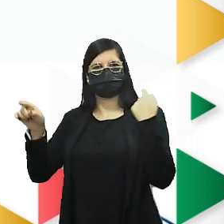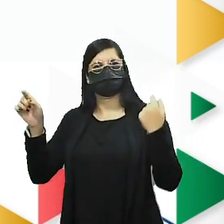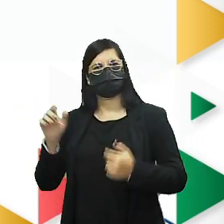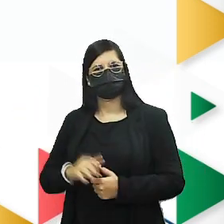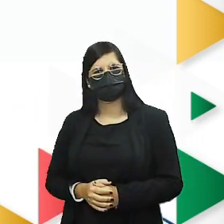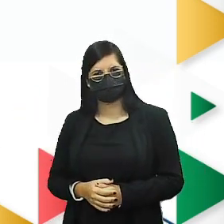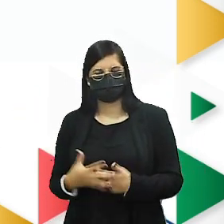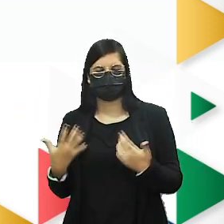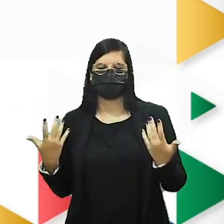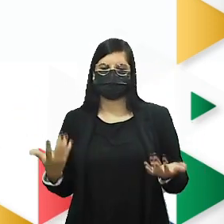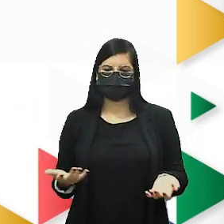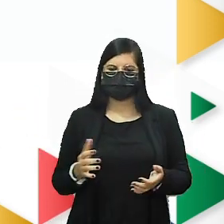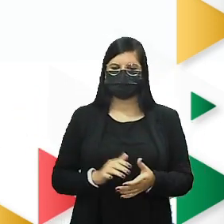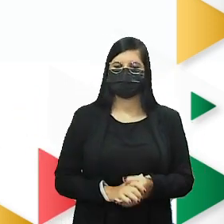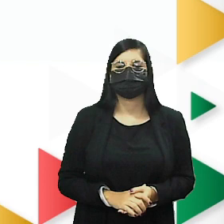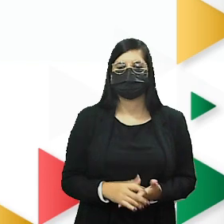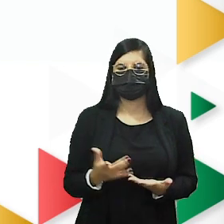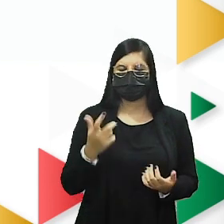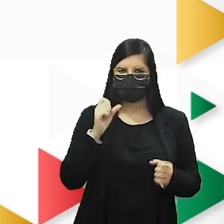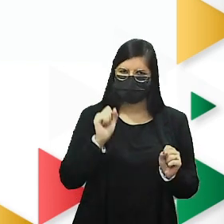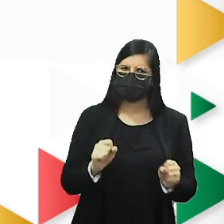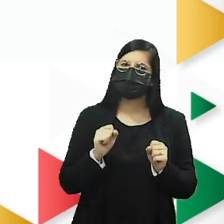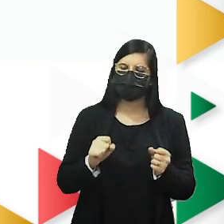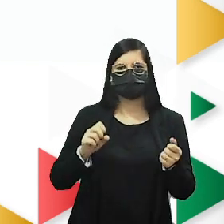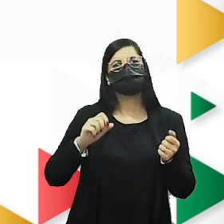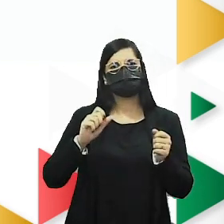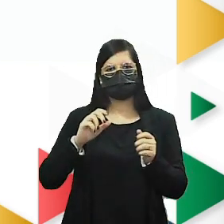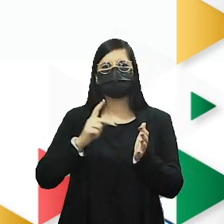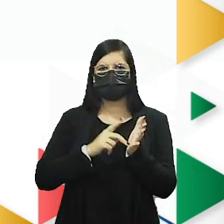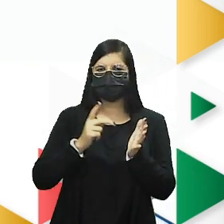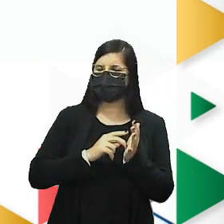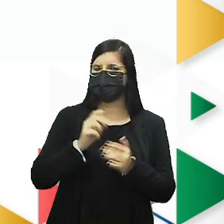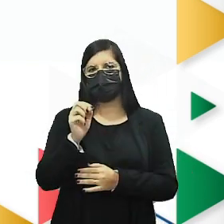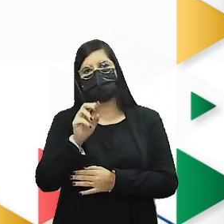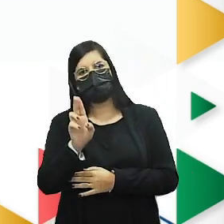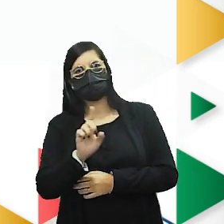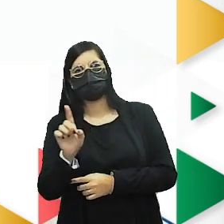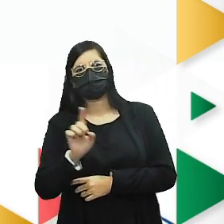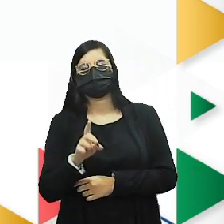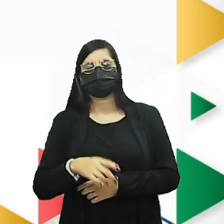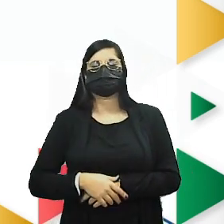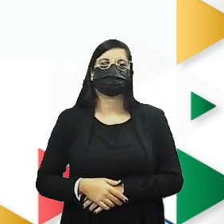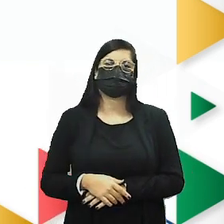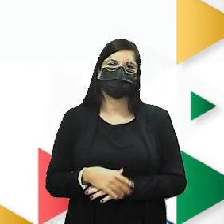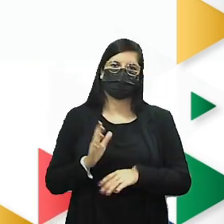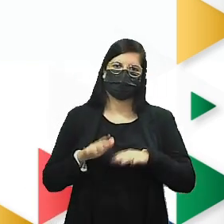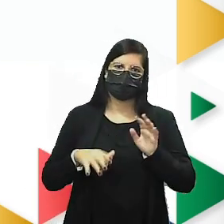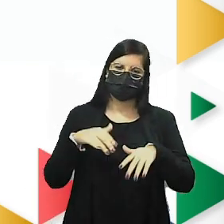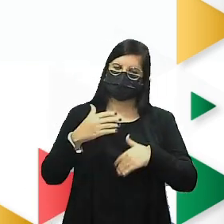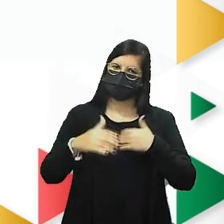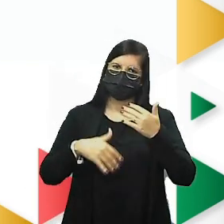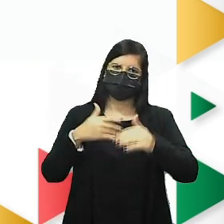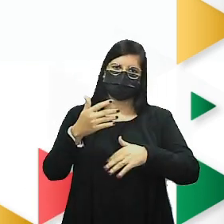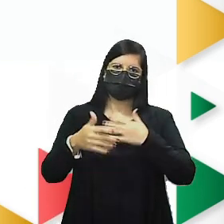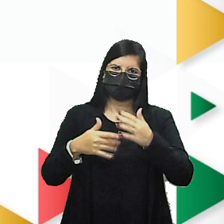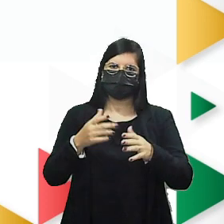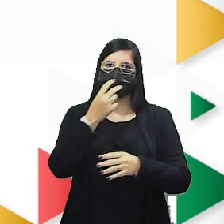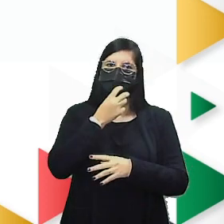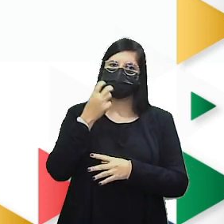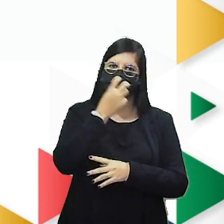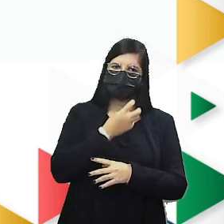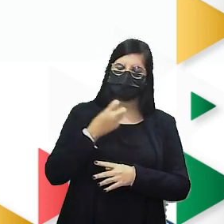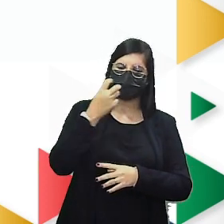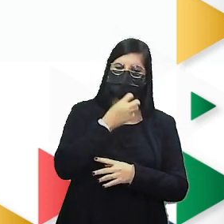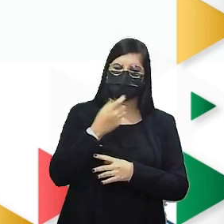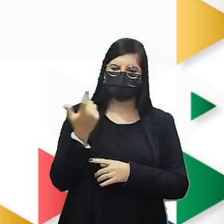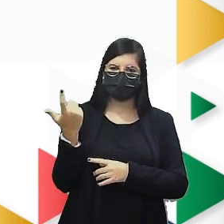começou. Então, pode ter algum sentido real, mas que vai passando, né? Vai sendo transmitido oralmente, então